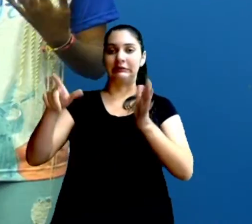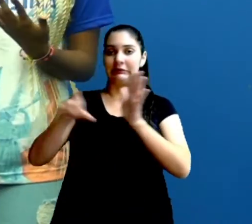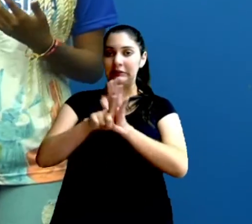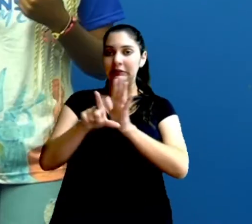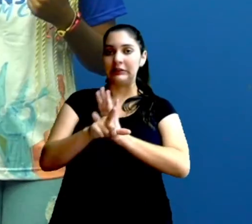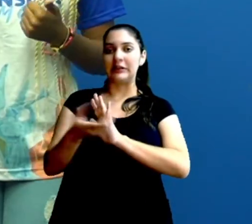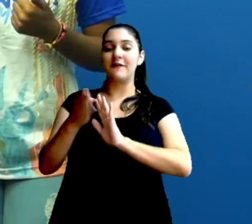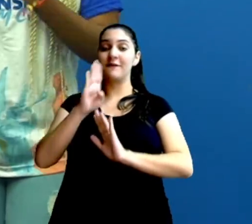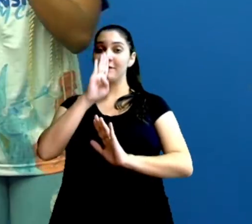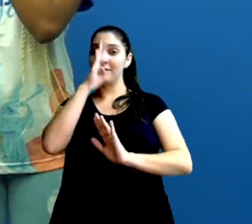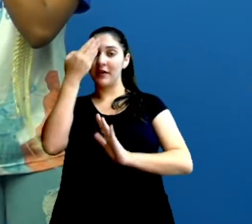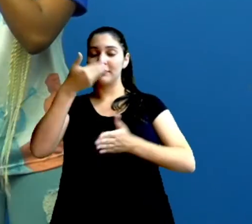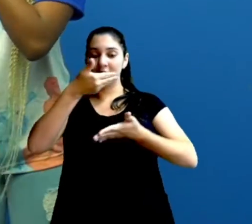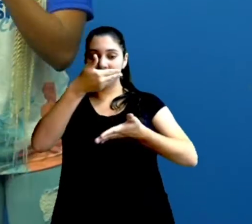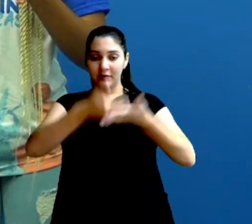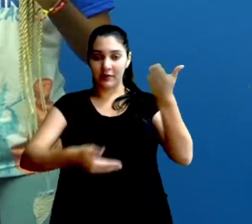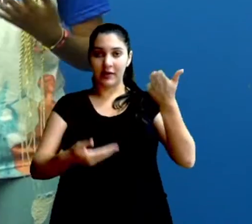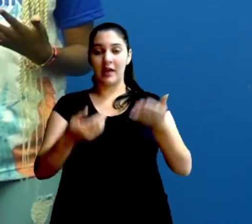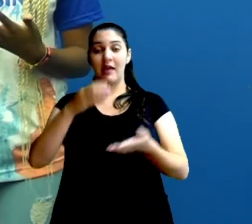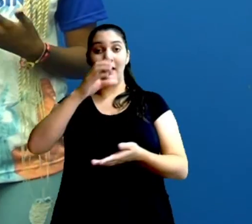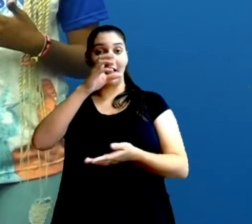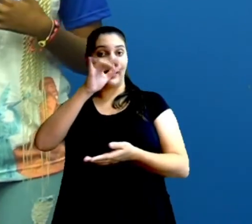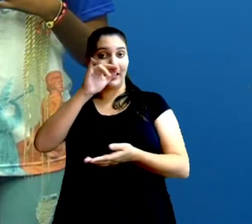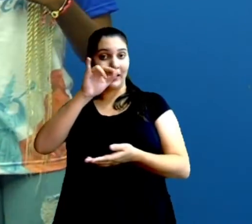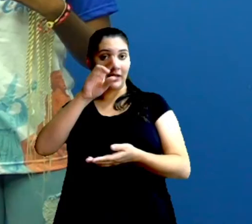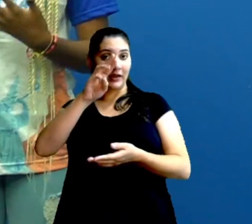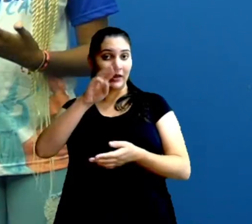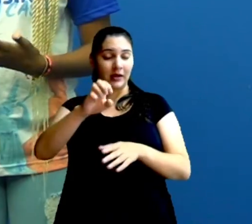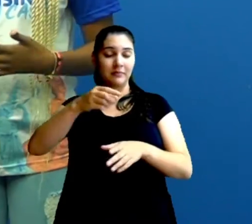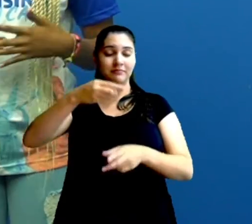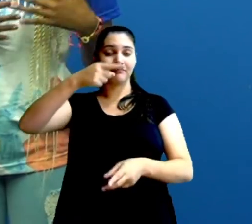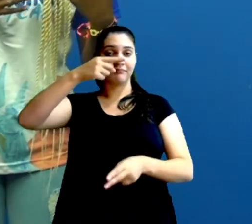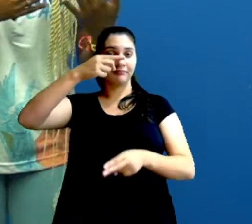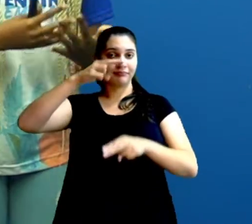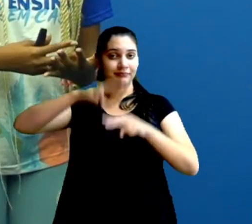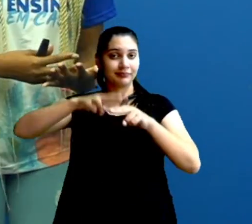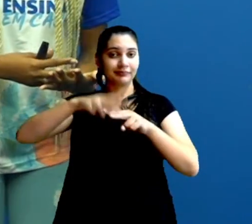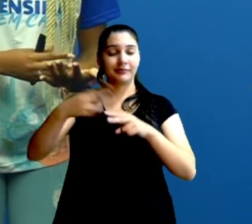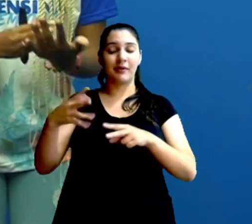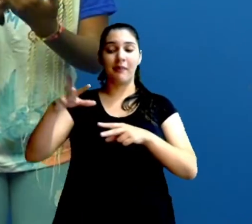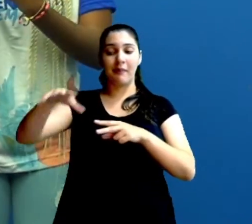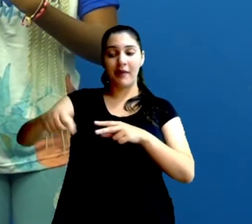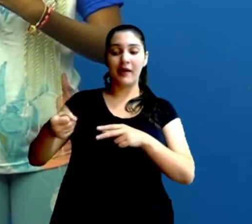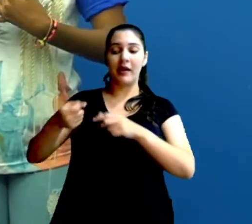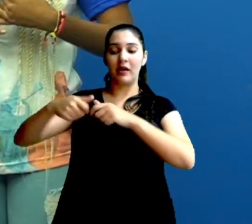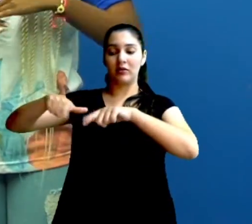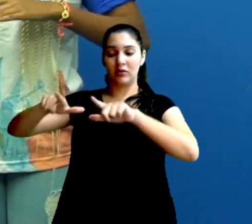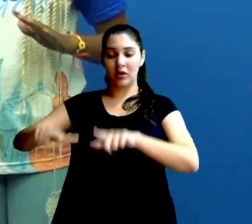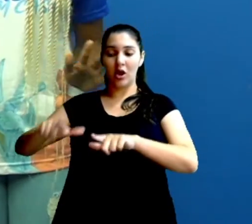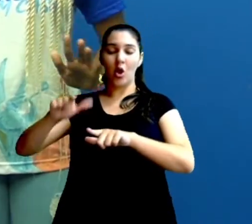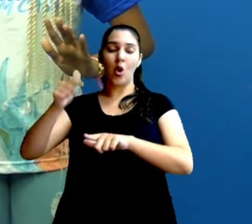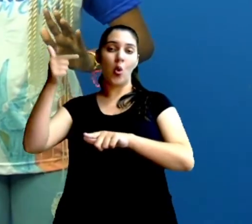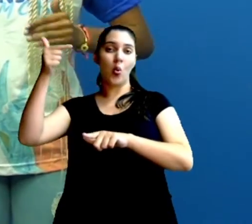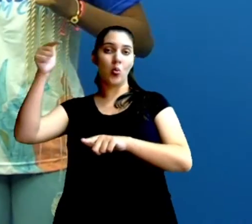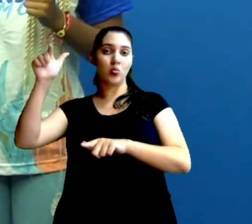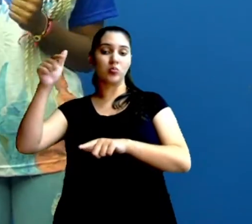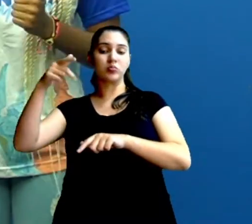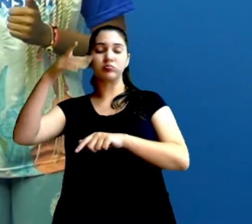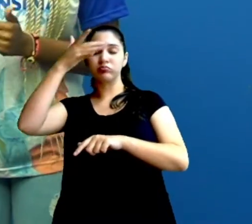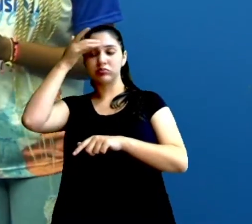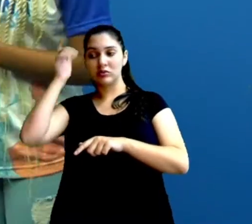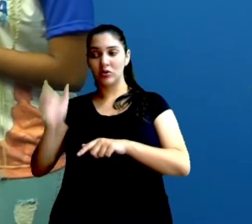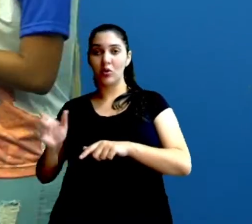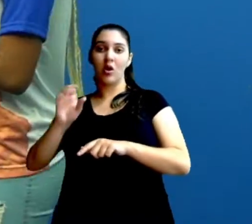forma ilegal, beleza, gente? É crime tomar posse de terras ou de outra pessoa ou de uma terra sem uso,